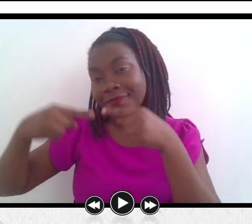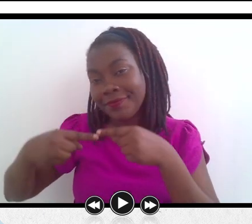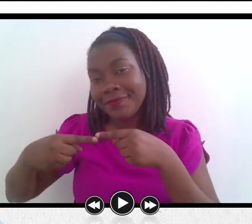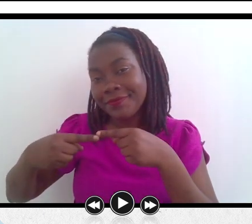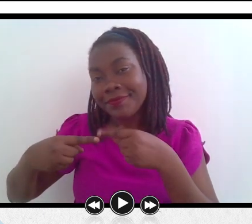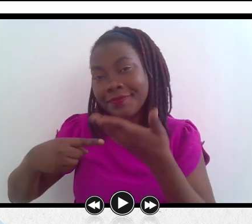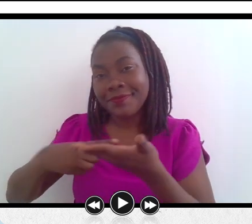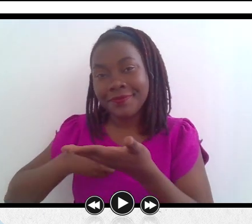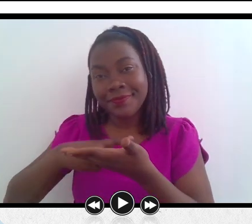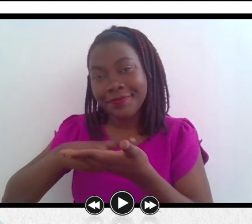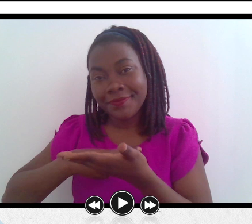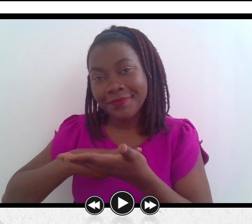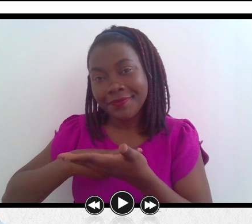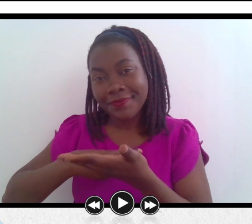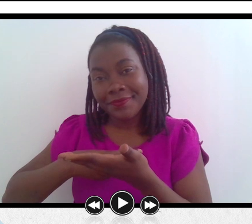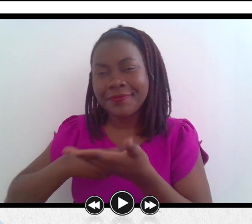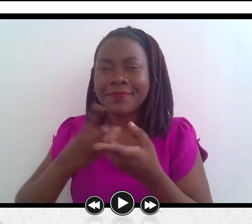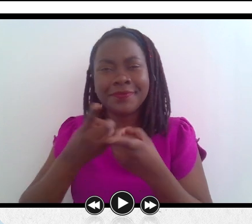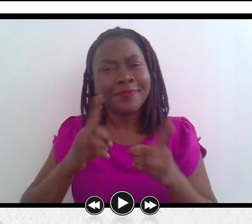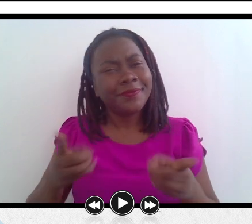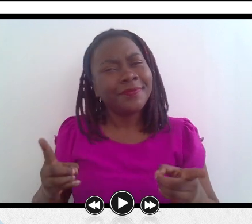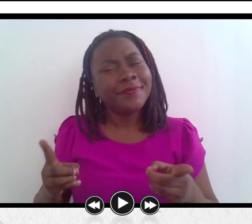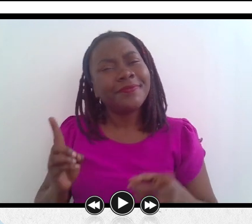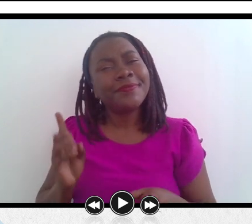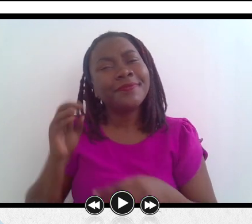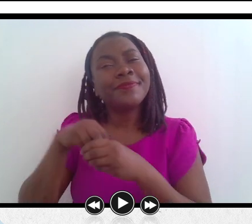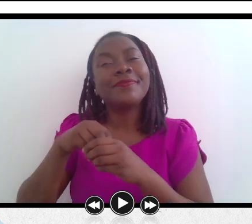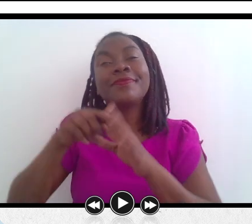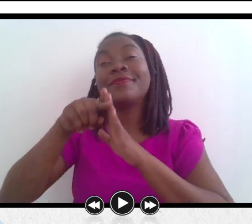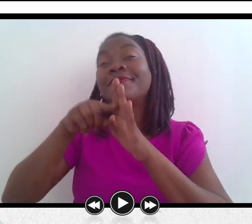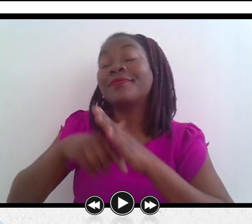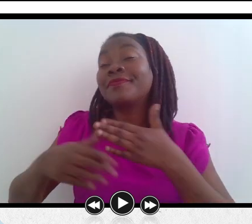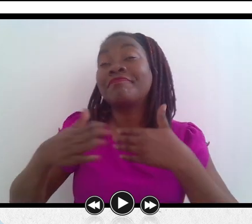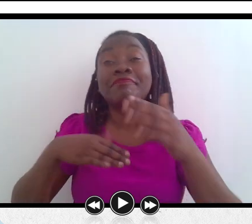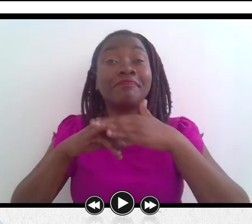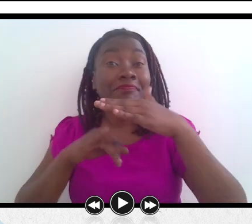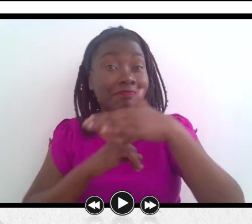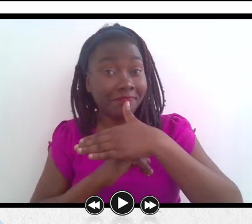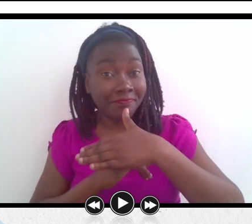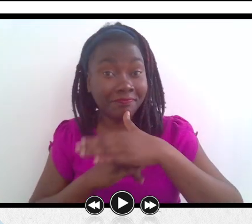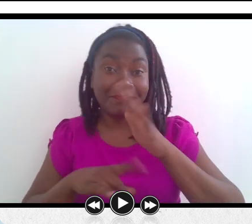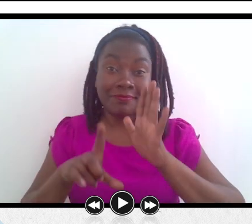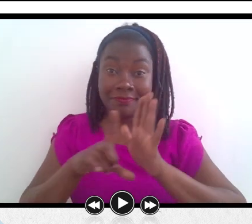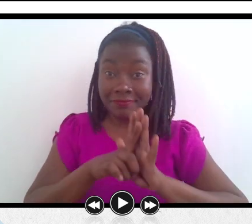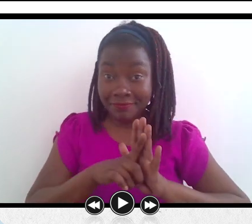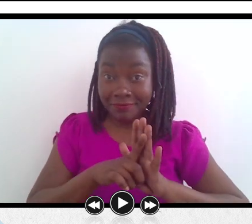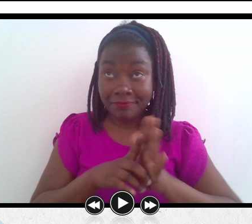eu achei bem didática, ele se constitui numa análise tanto institucional, as